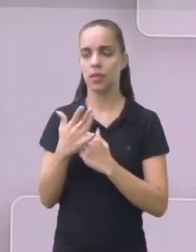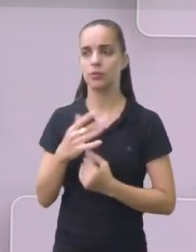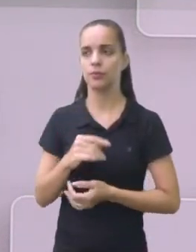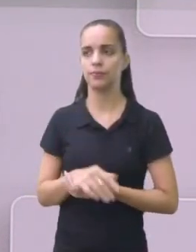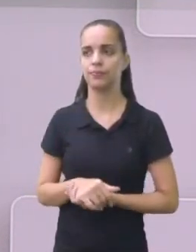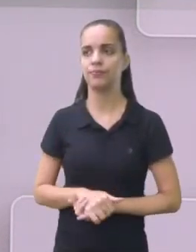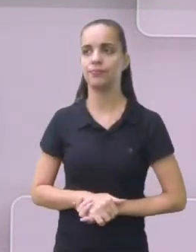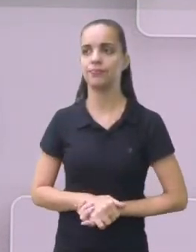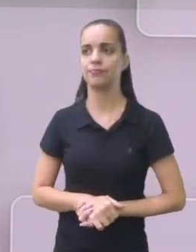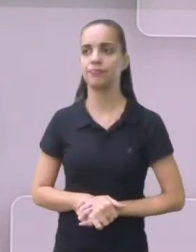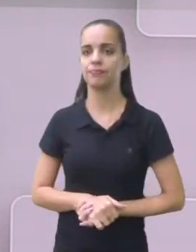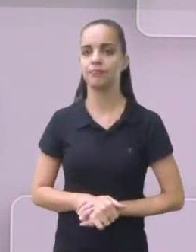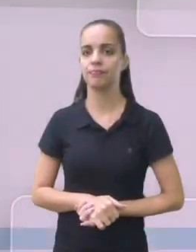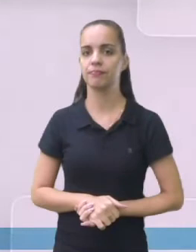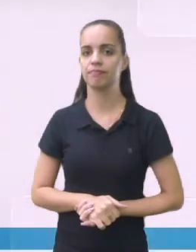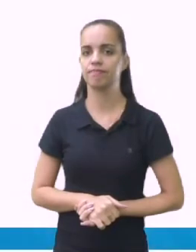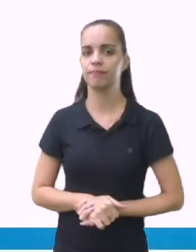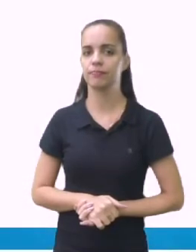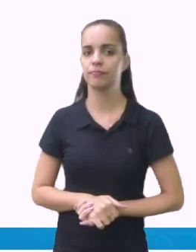abrigo.